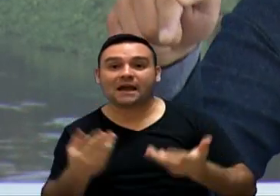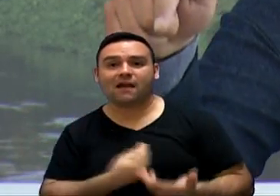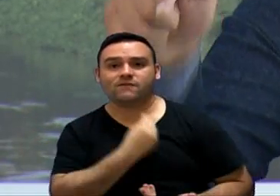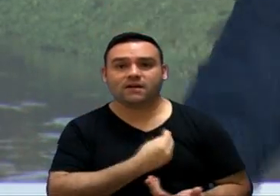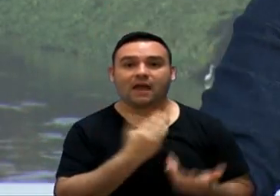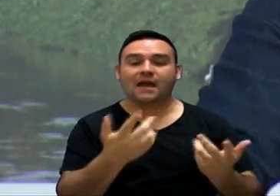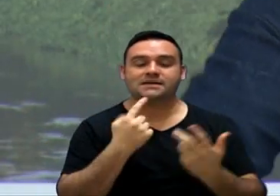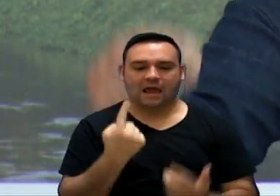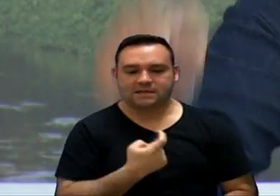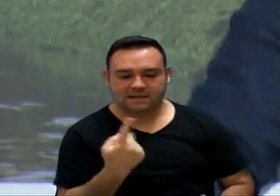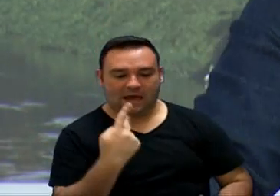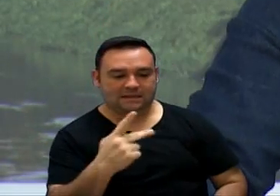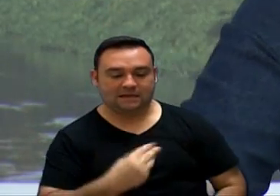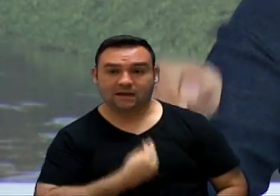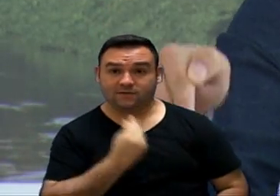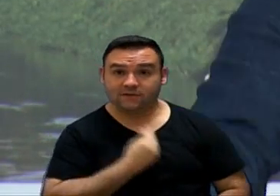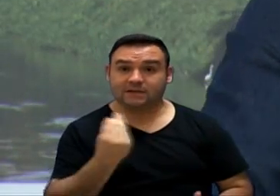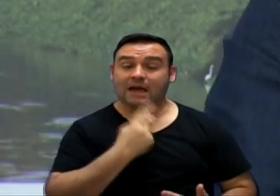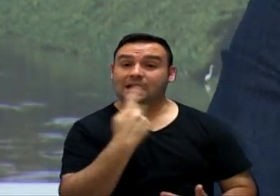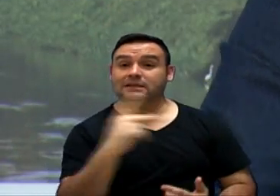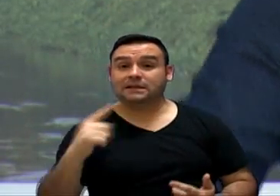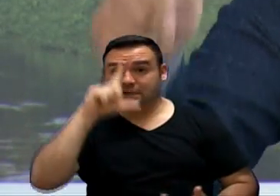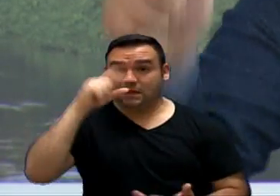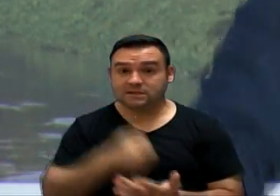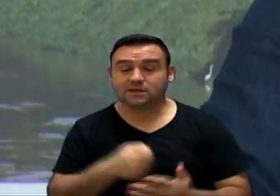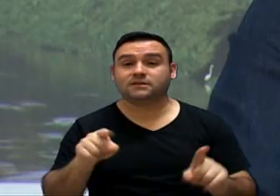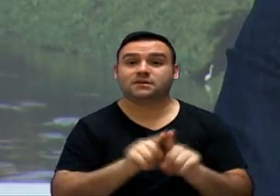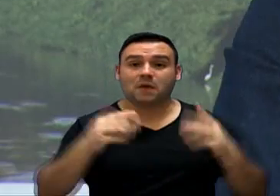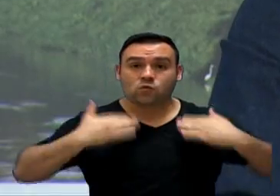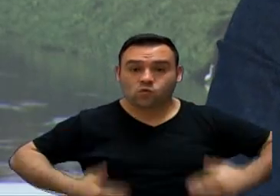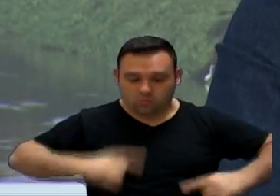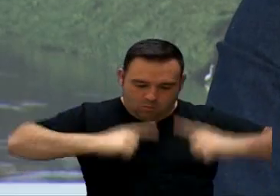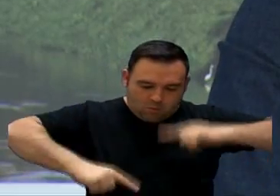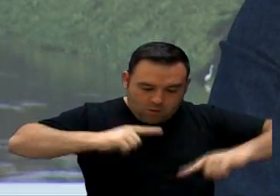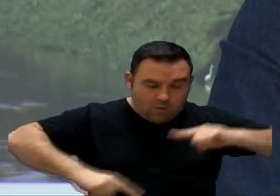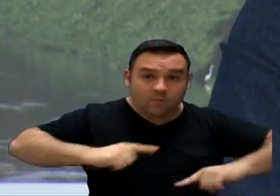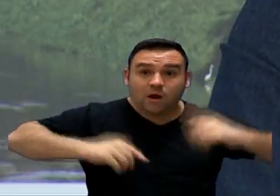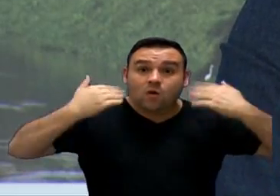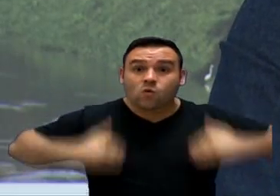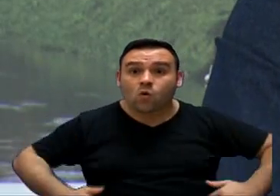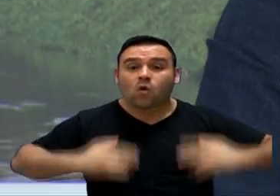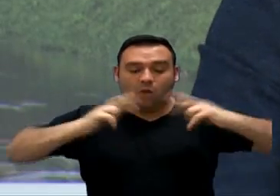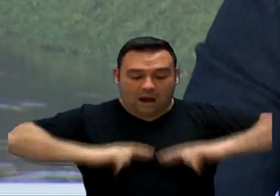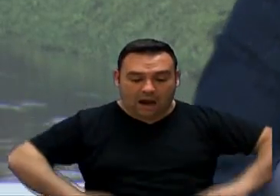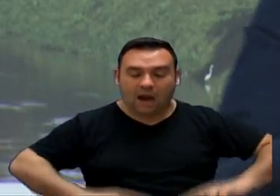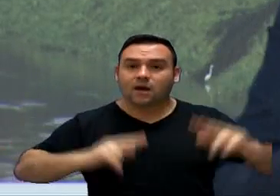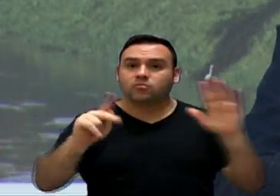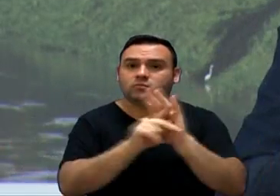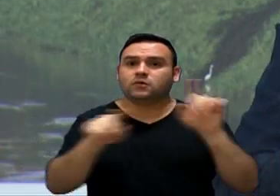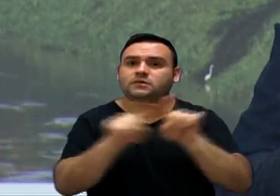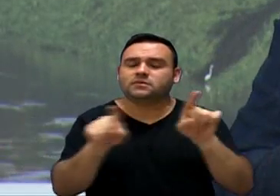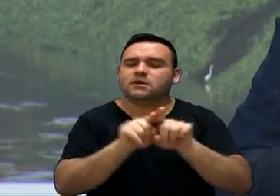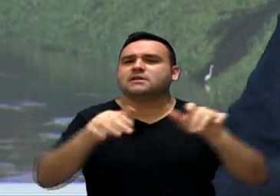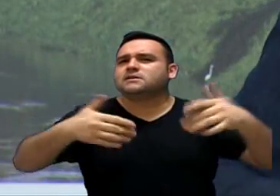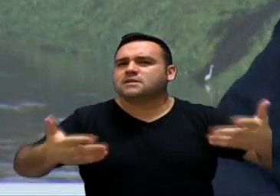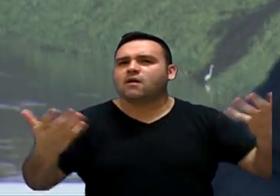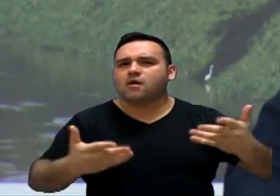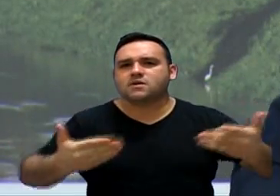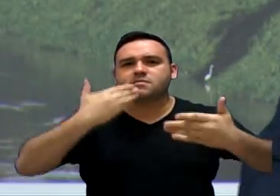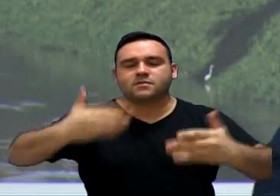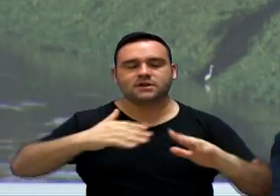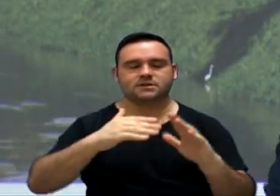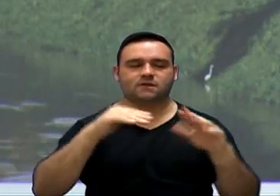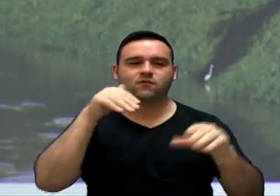ter autonomia da sua própria vida, das suas próprias decisões, do seu próprio corpo. Nossos corpos, nossas regras, senhor presidente, então, peço a votação